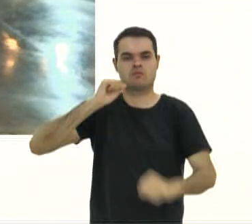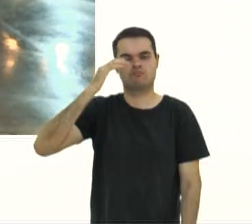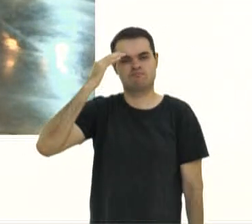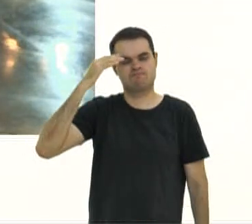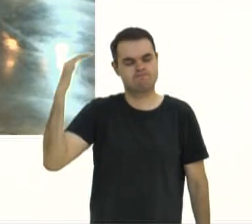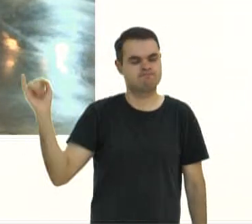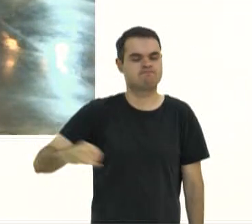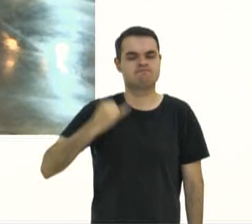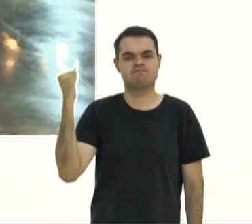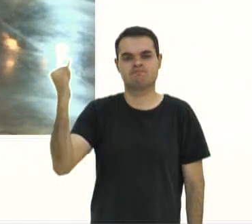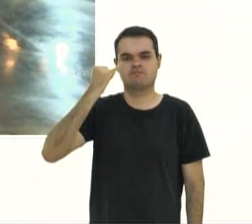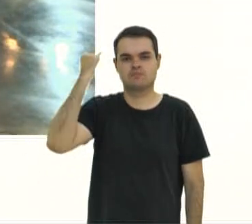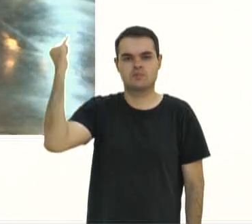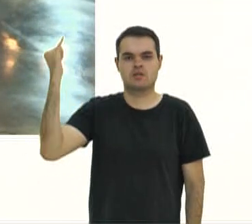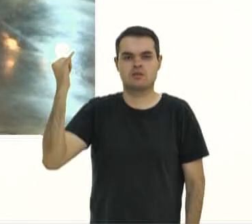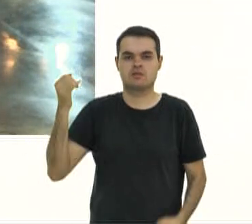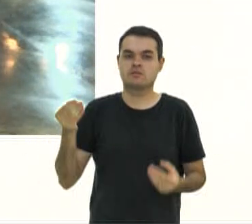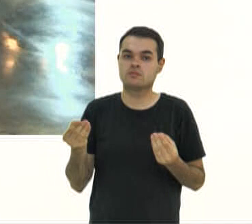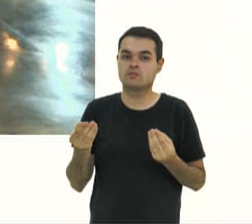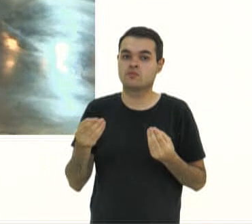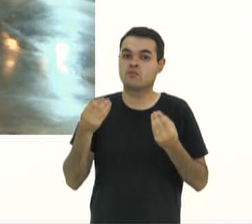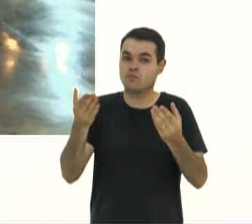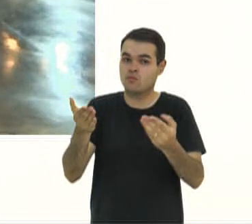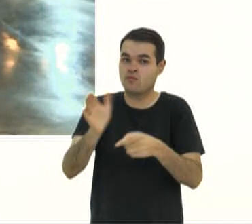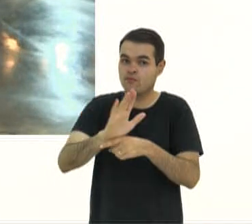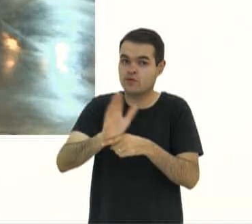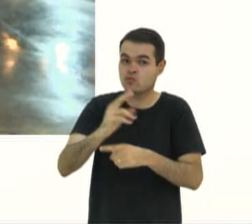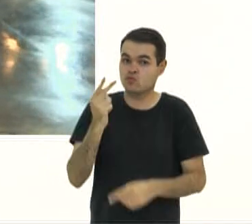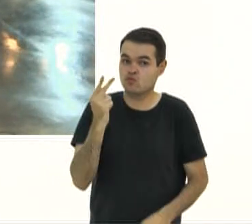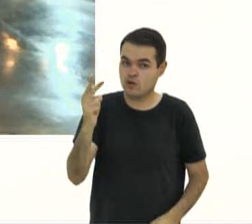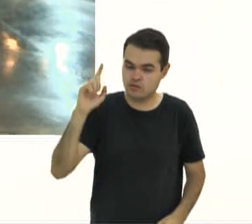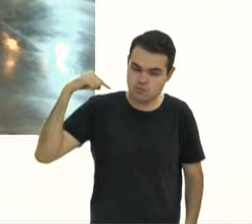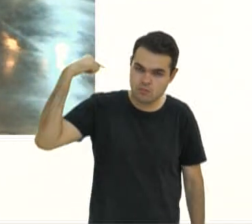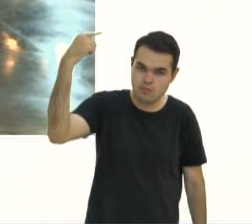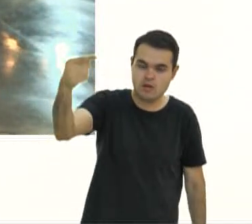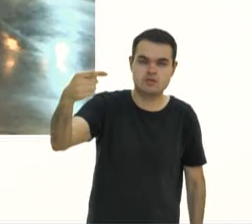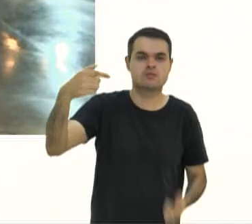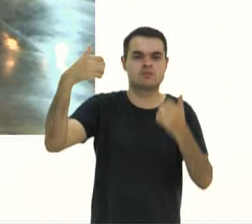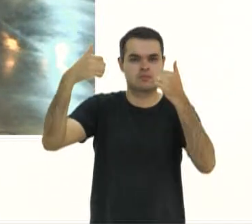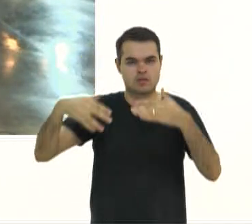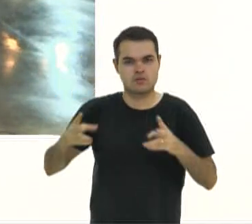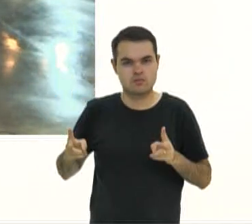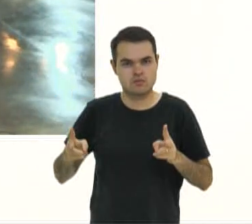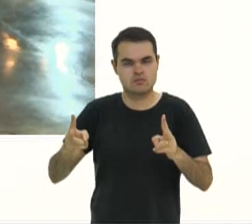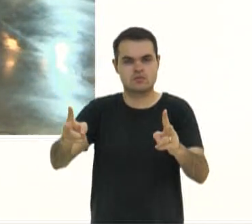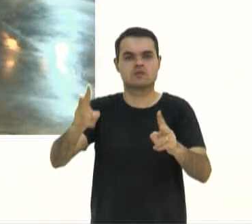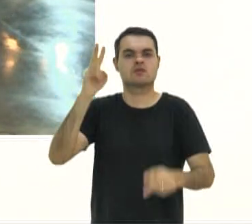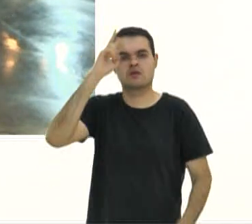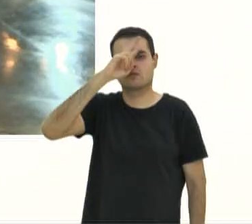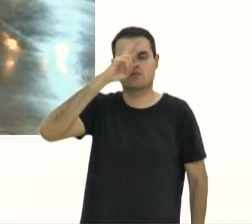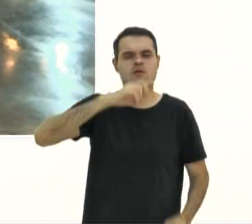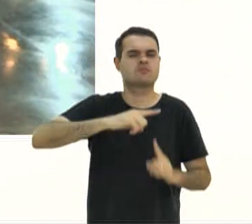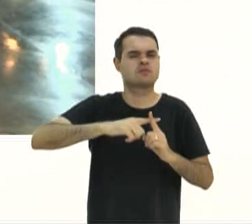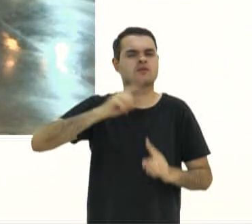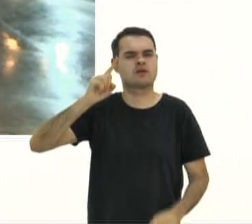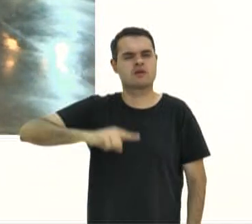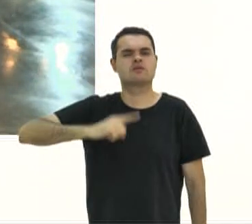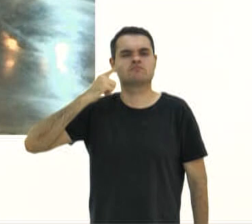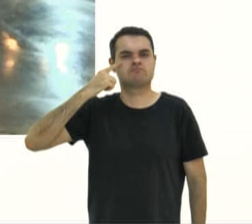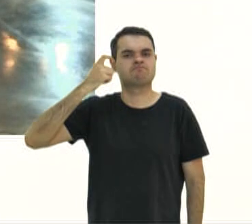nós vamos deixar para o vídeo 2, que é o próximo, né, a sequência dessa história, porque ela é muito